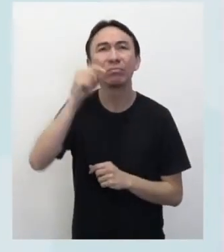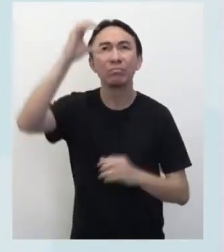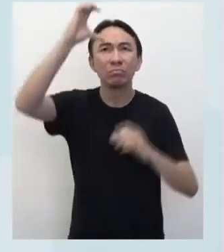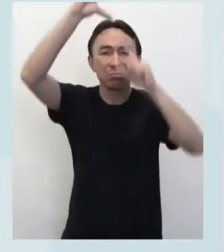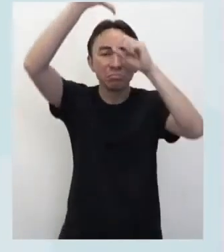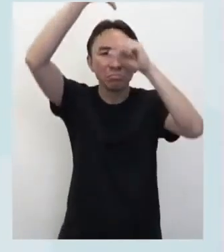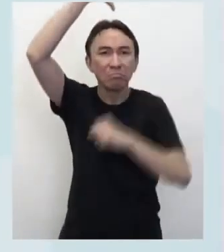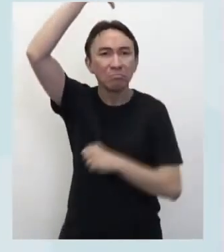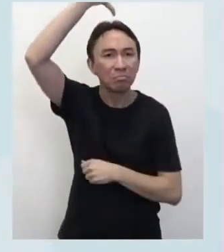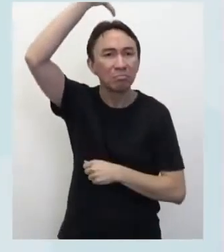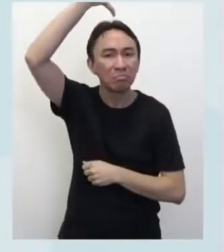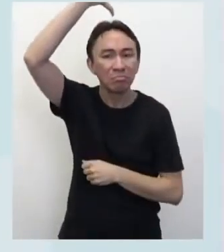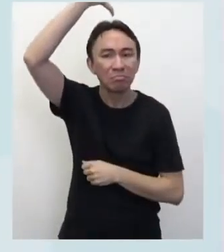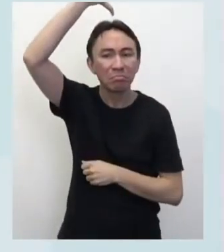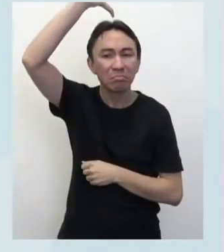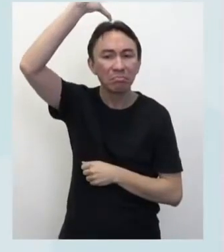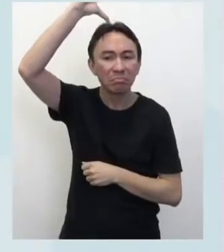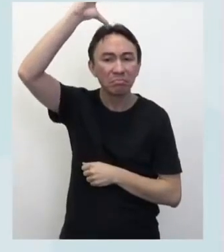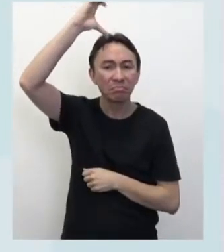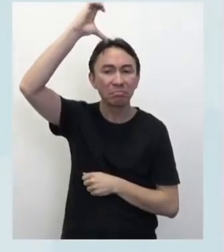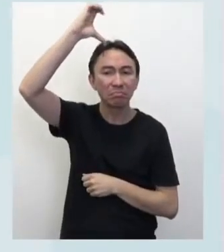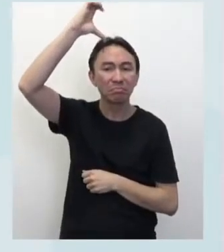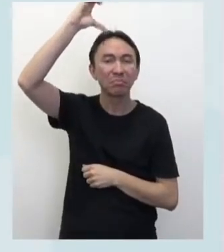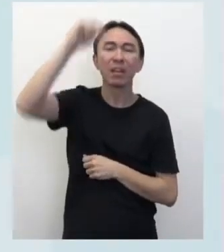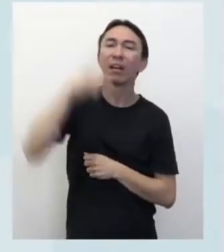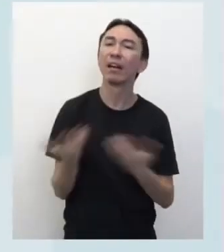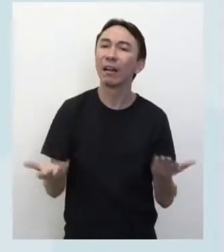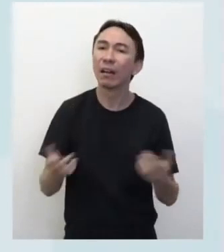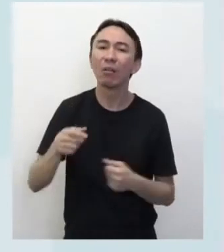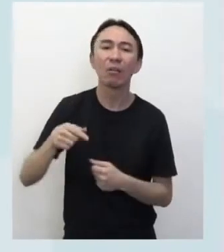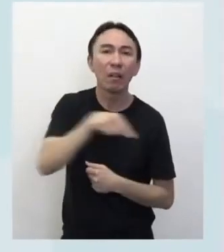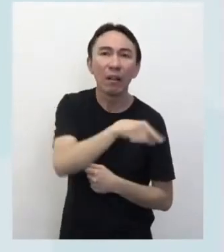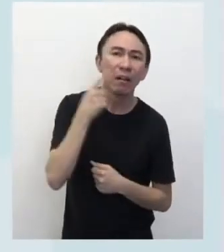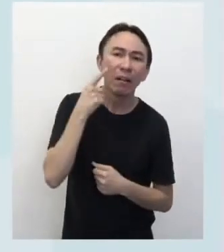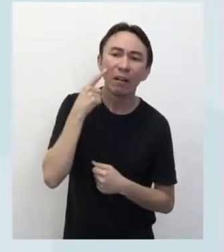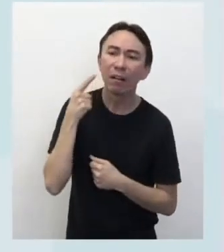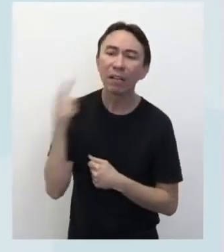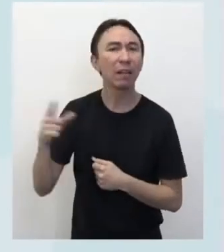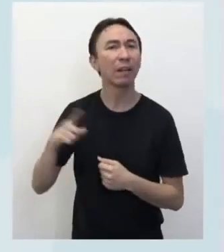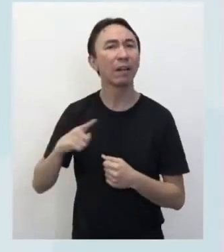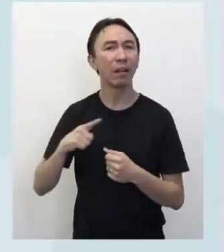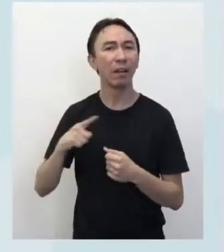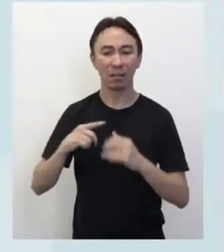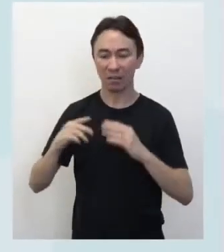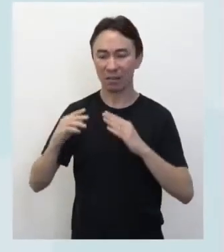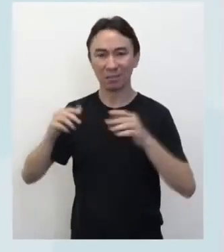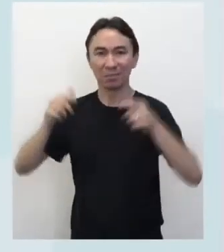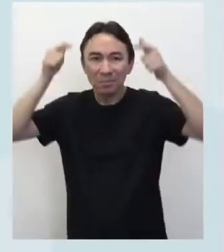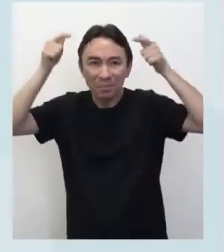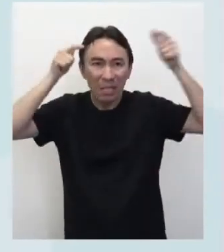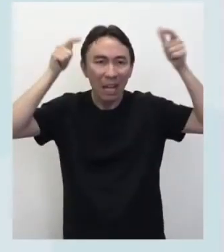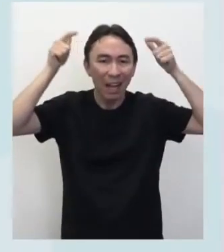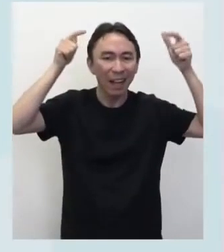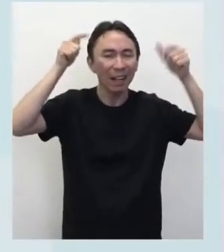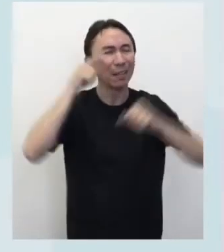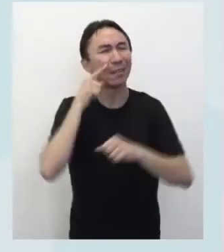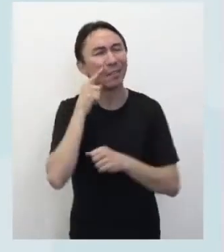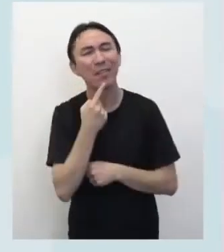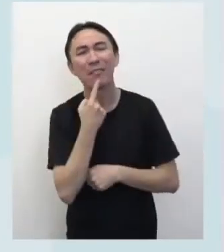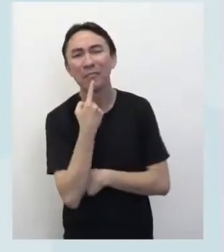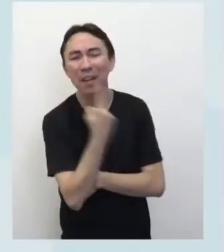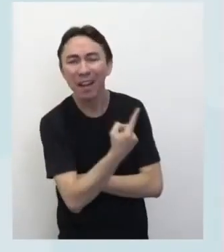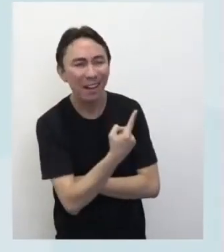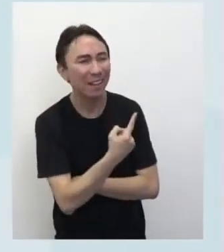dúvida. E aí esse outro, o que está com a cartola, o que vendia chapéus, ele fala... Você já parou para pensar que